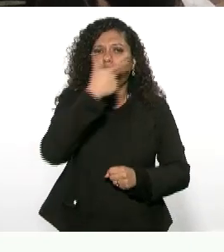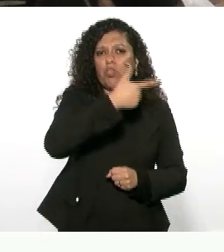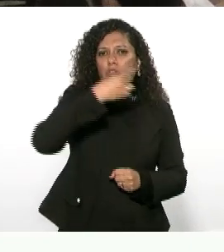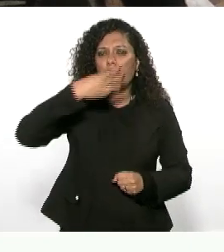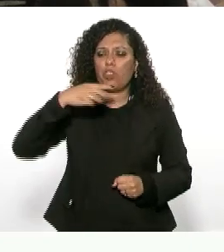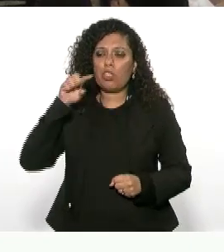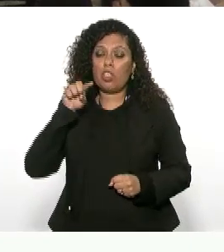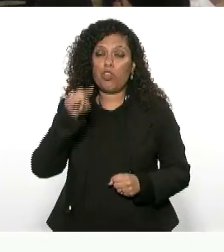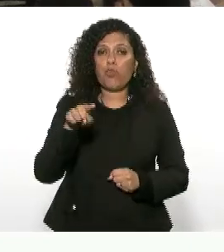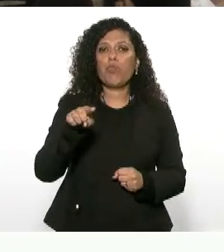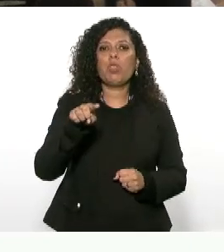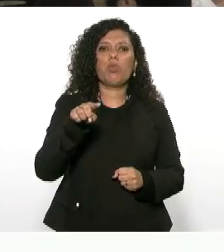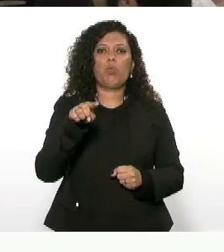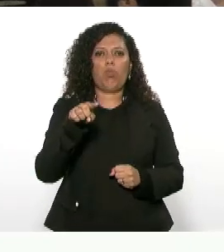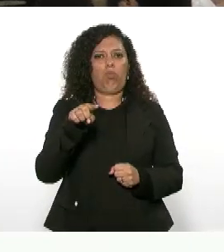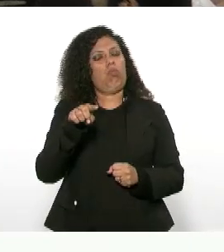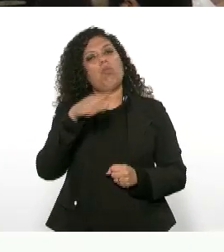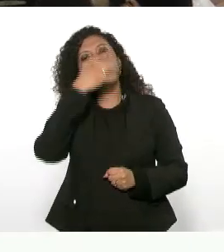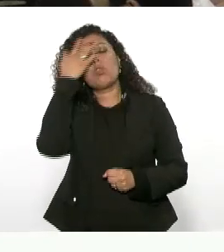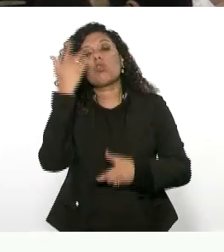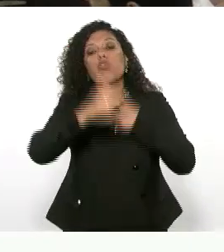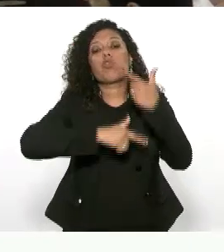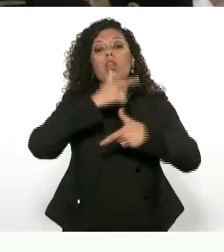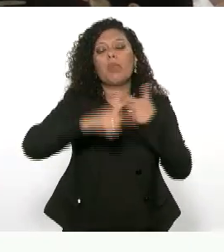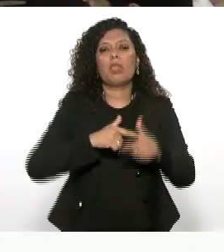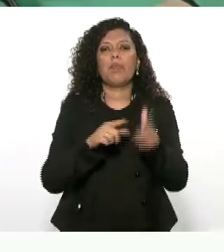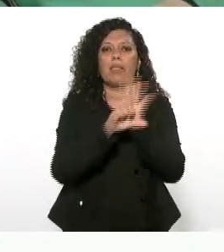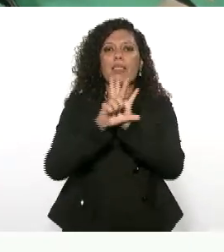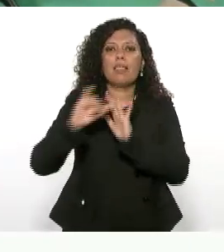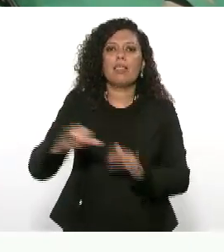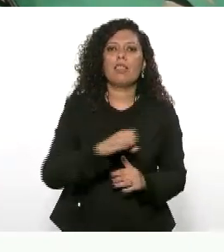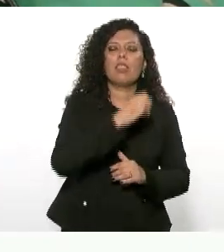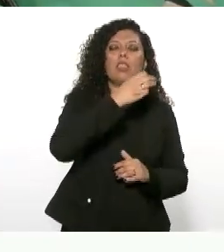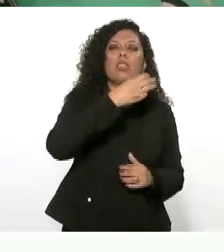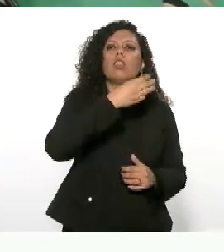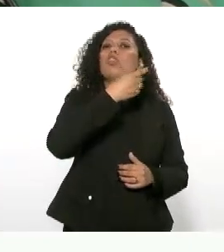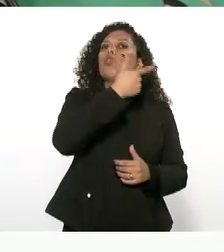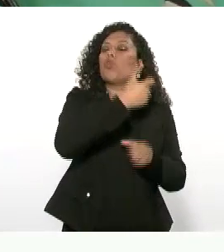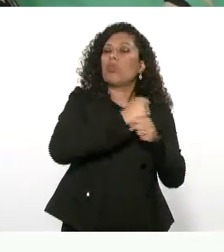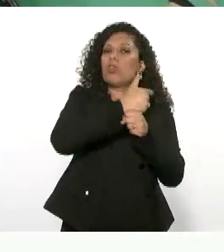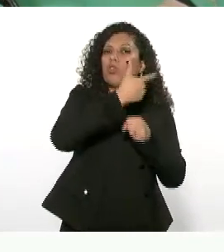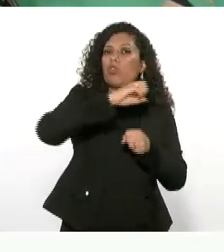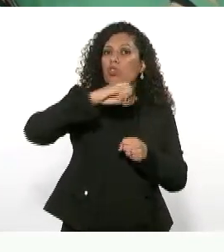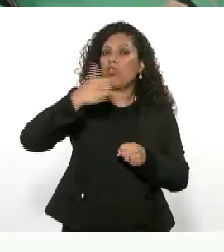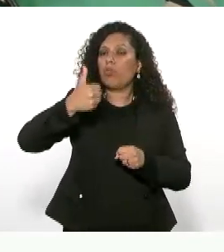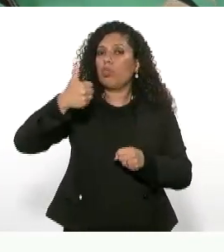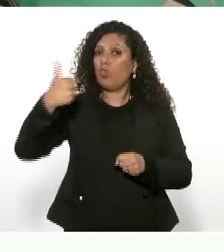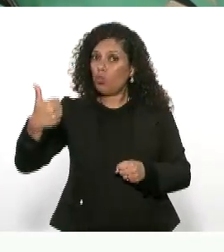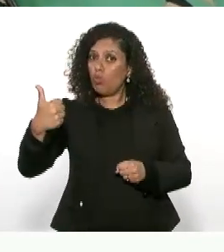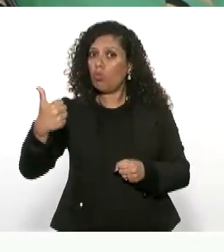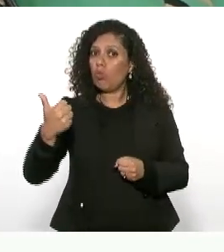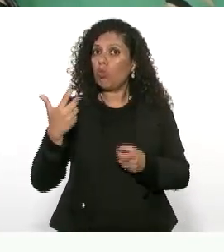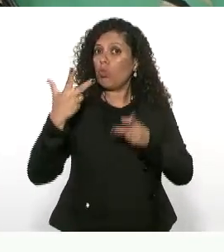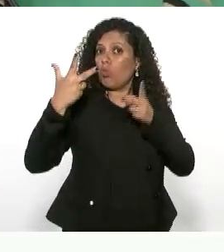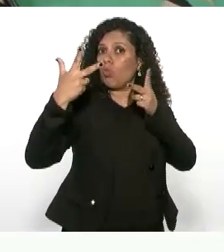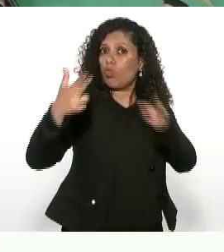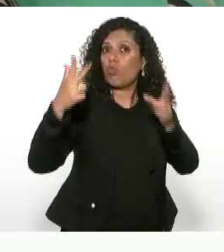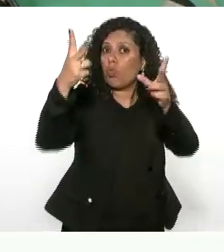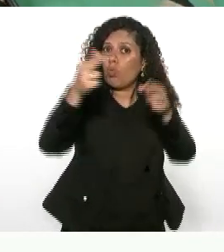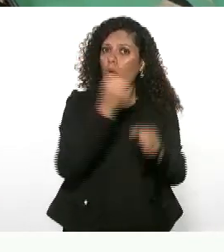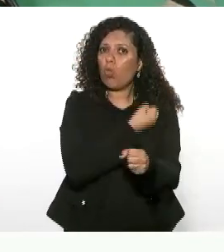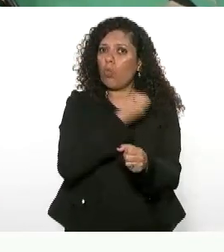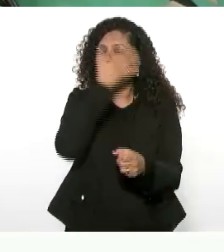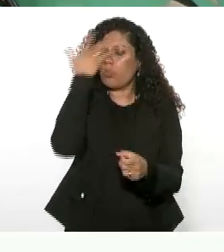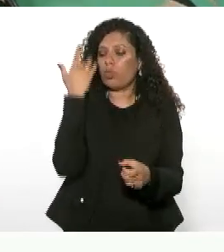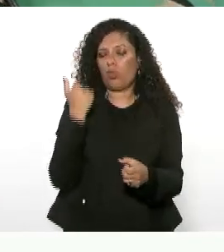Polícia Civil. Essa lei ela foi replicada na 3586 de 2001 com o mesmo quantitativo. Então, já passamos 18 anos,